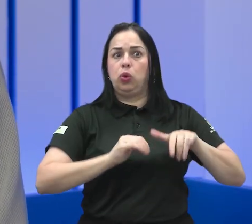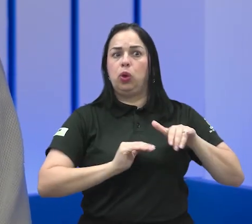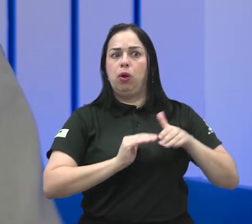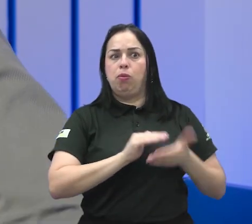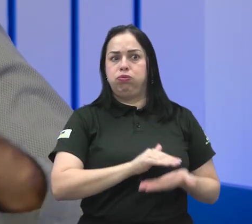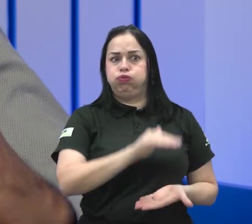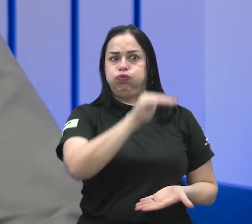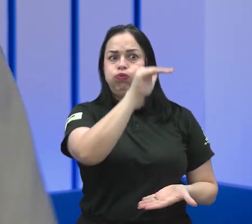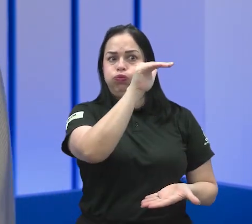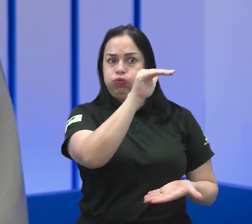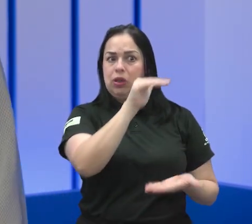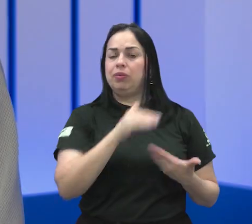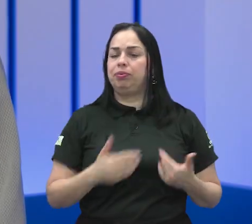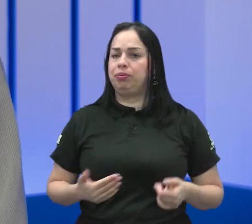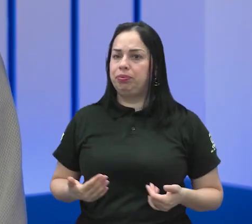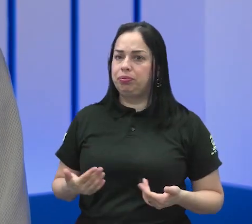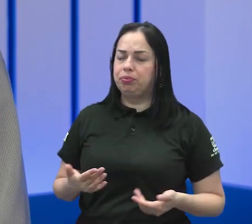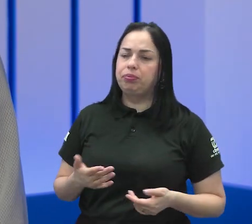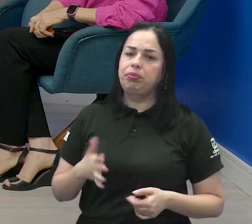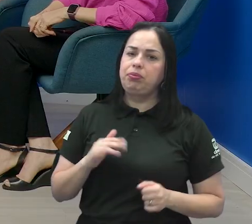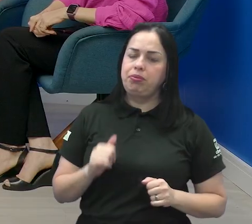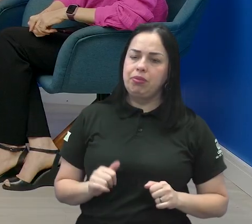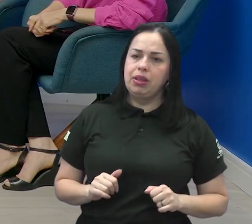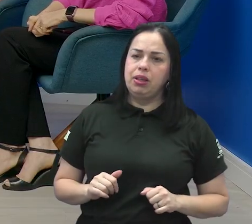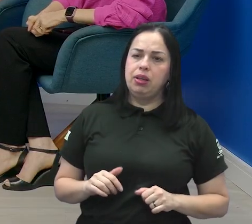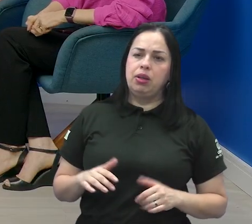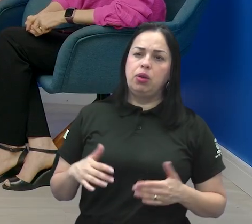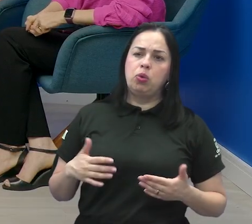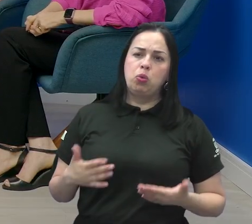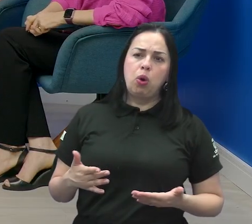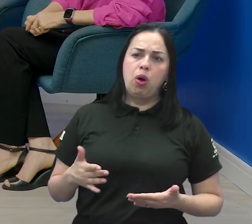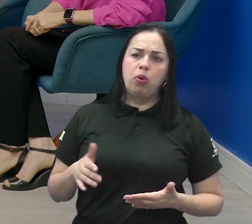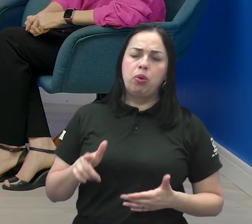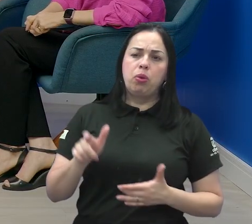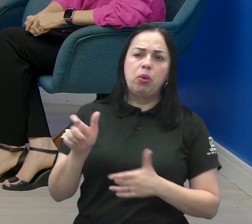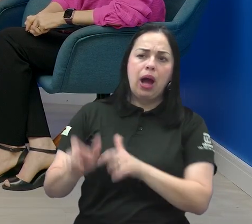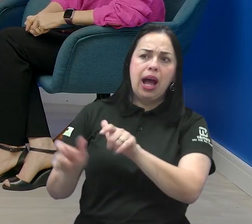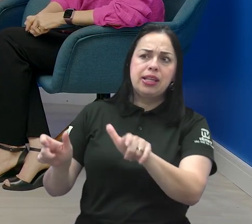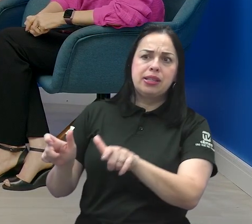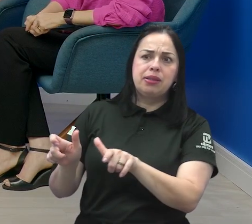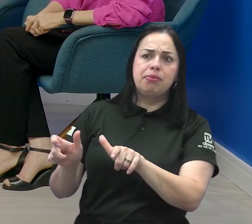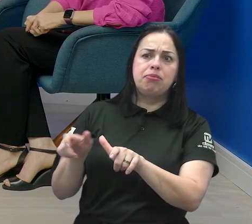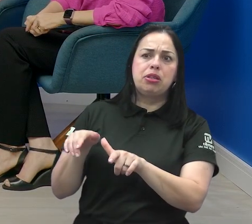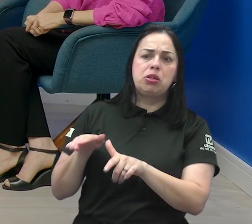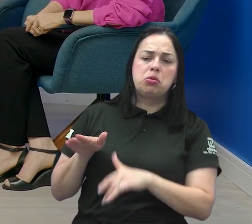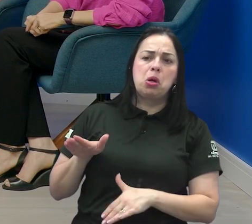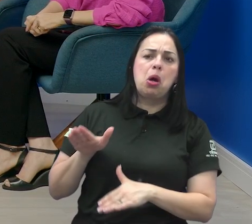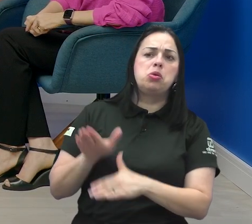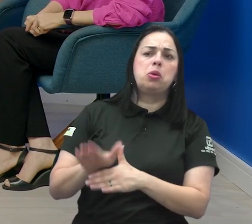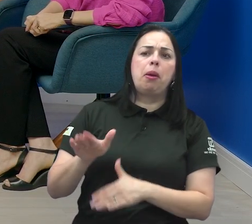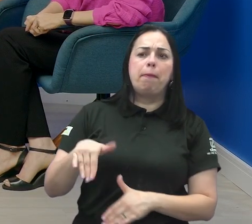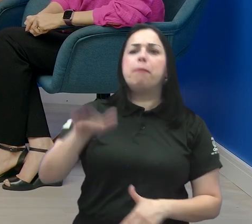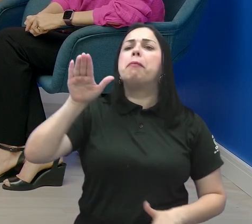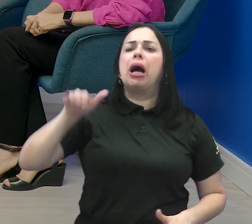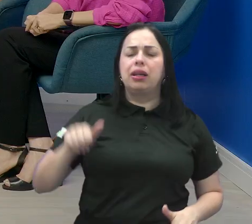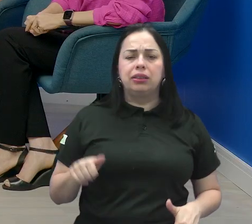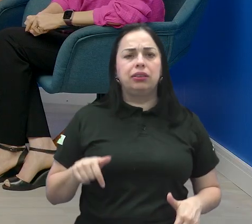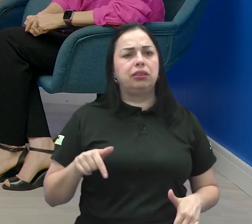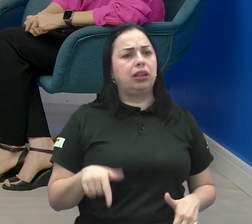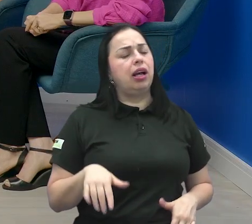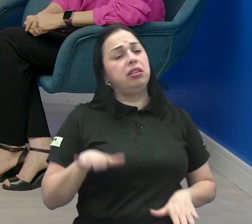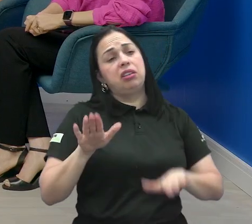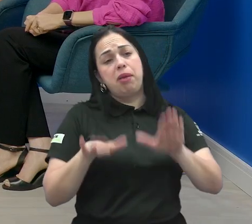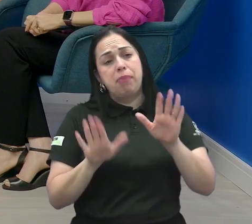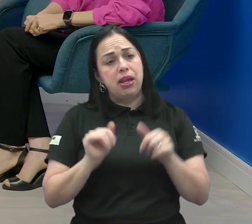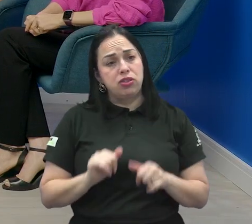ser, assim, sempre em níveis elevados. E qual que é o principal público, né, atendido pelo Hemocentro aqui de São José, o Banco de Sangue? Então, o